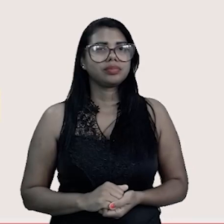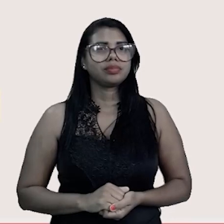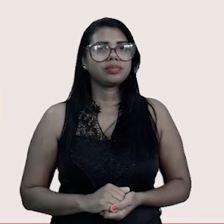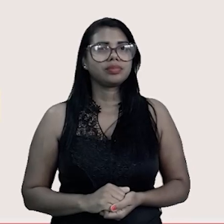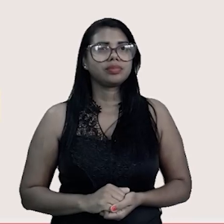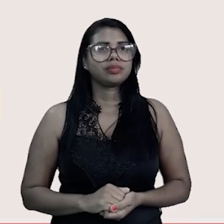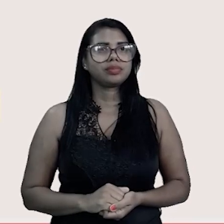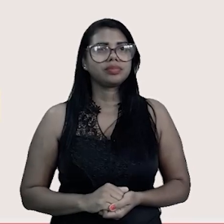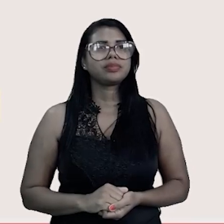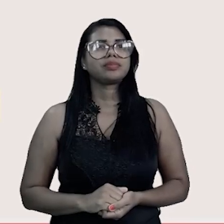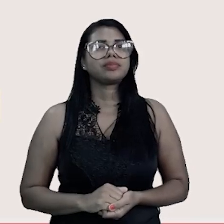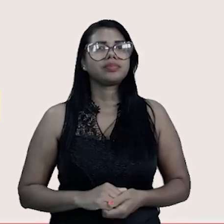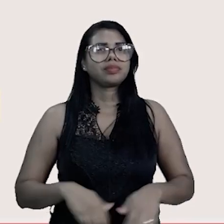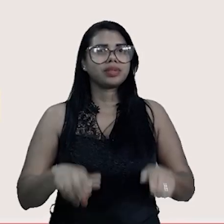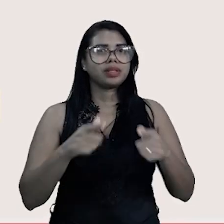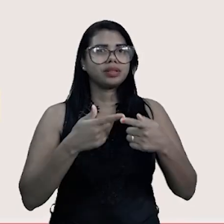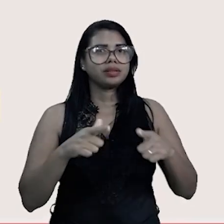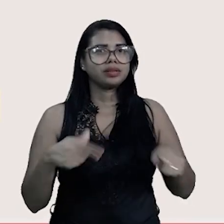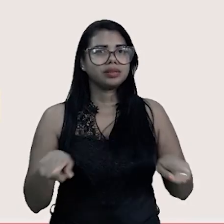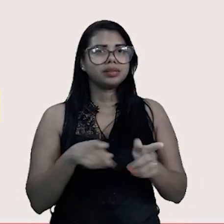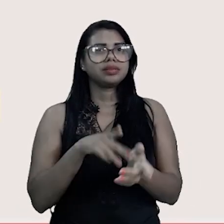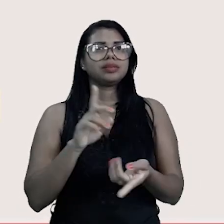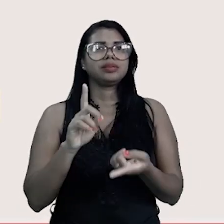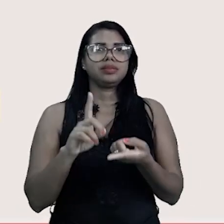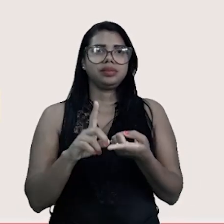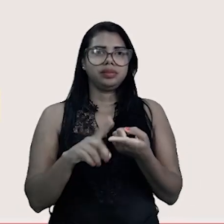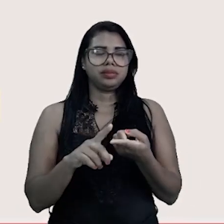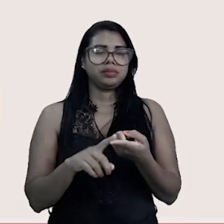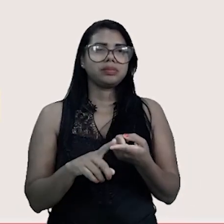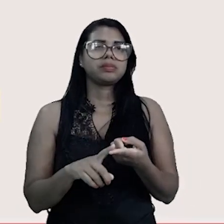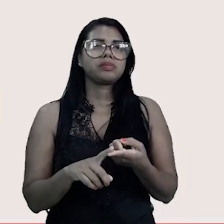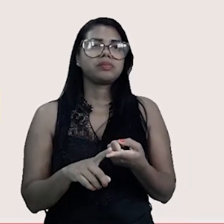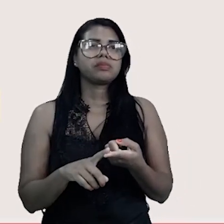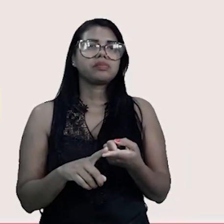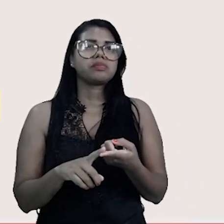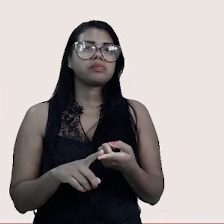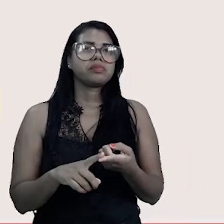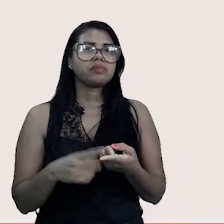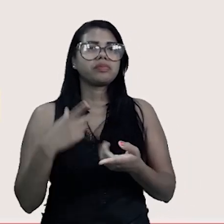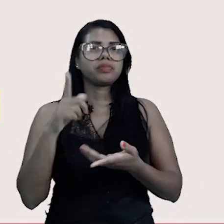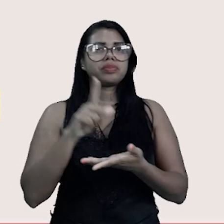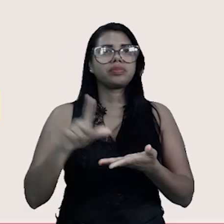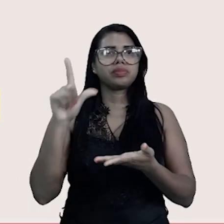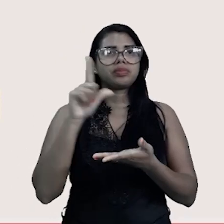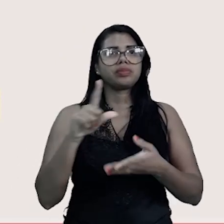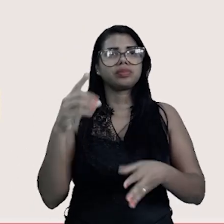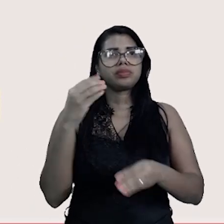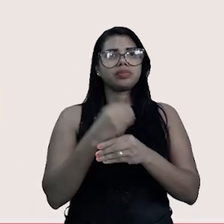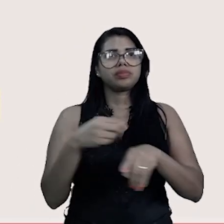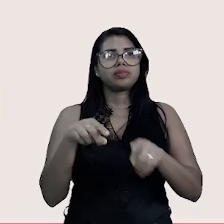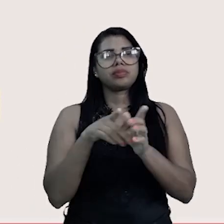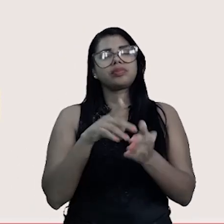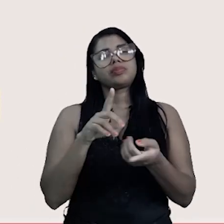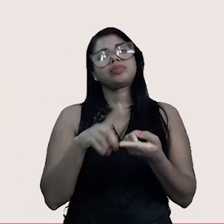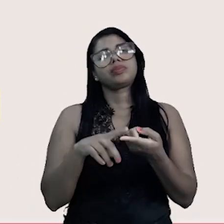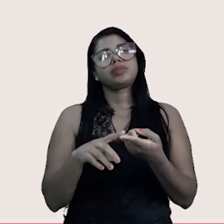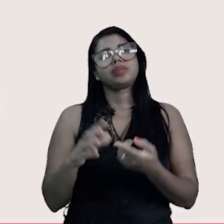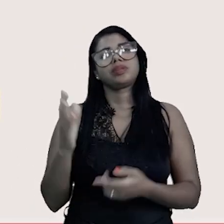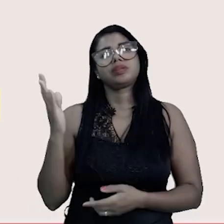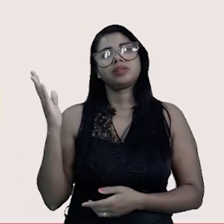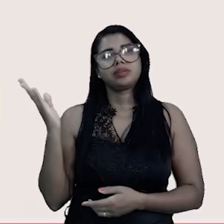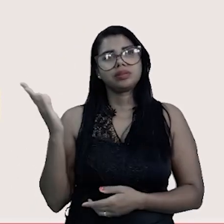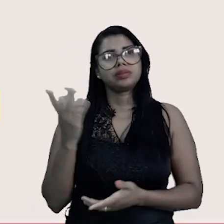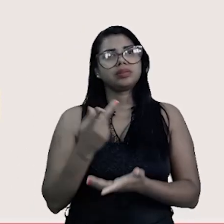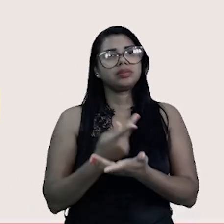gramática prescritiva, teria que ficar: os Lusíadas glorificaram nossa literatura. Então, da maneira que está aqui, isso é considerado um erro de